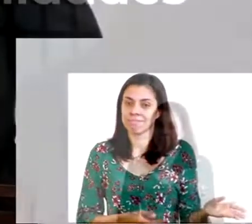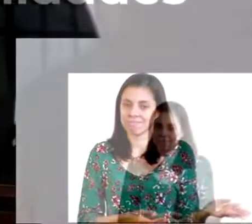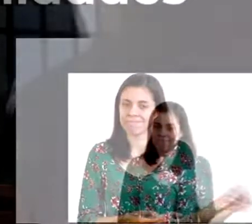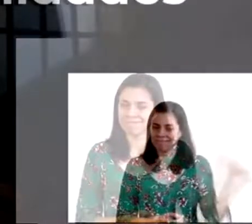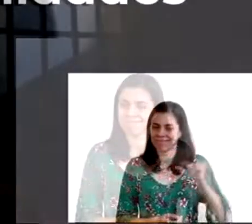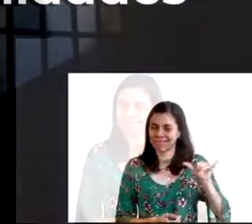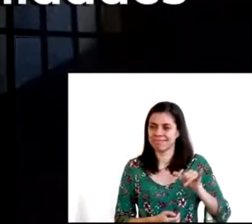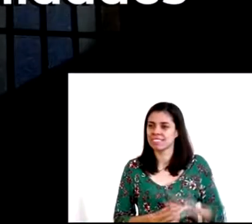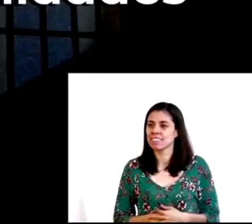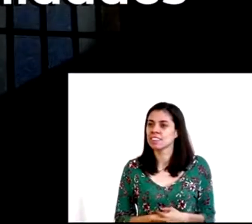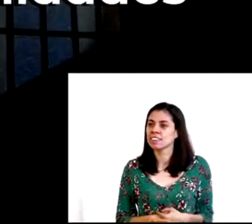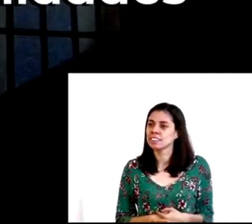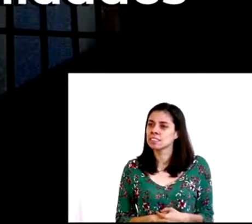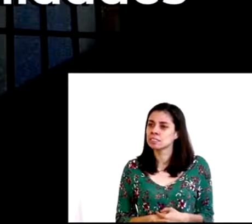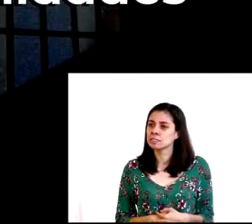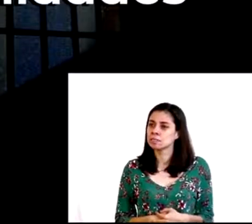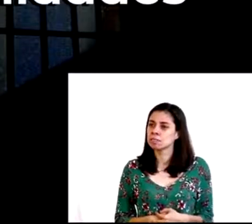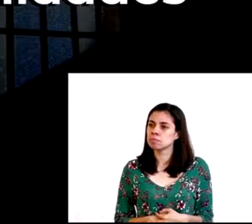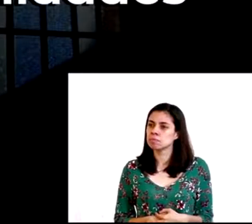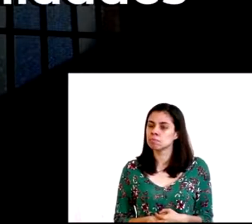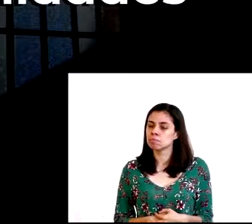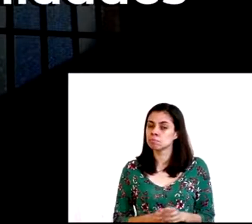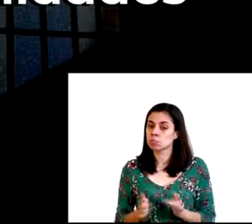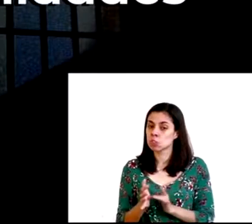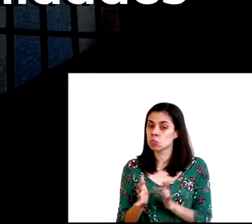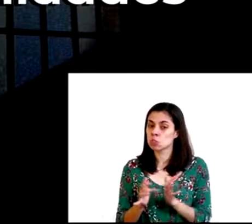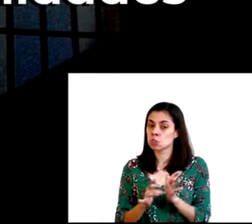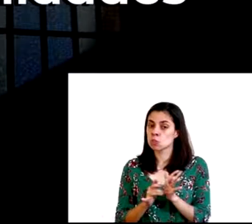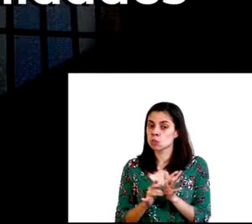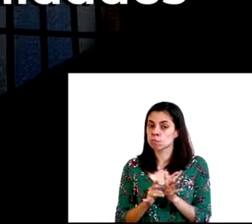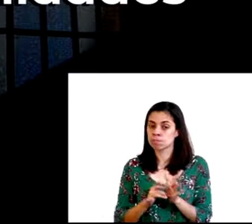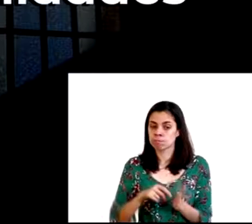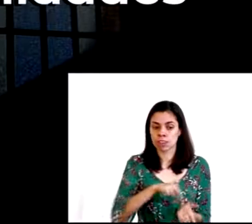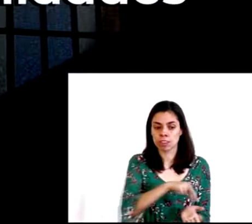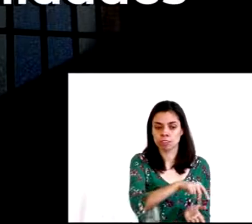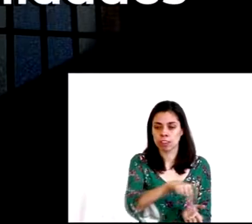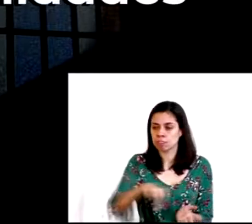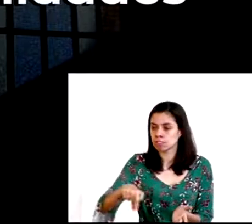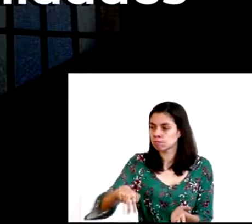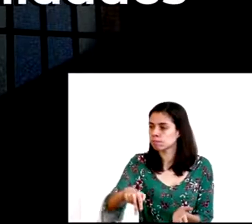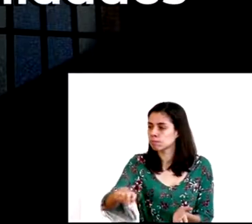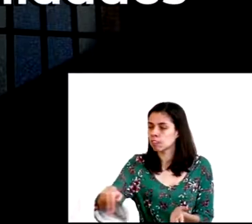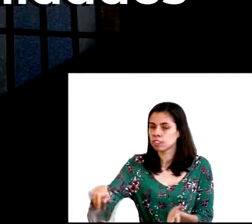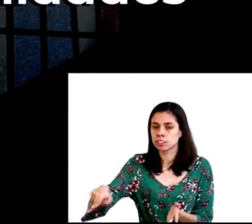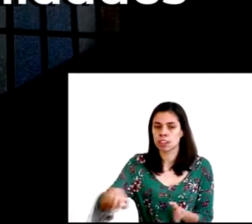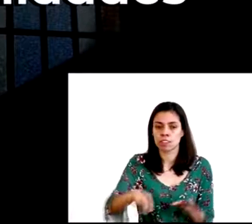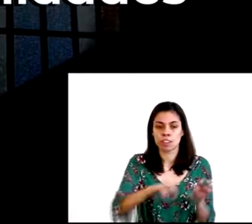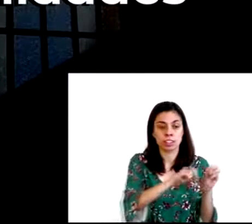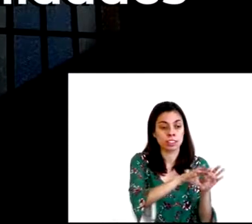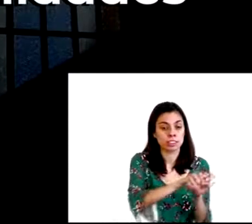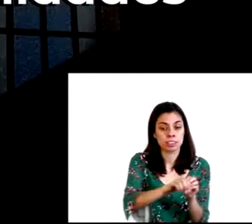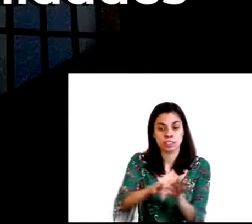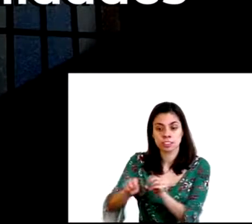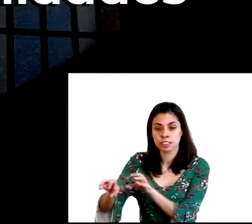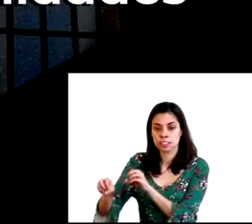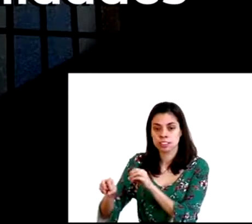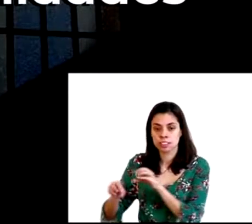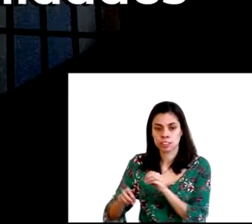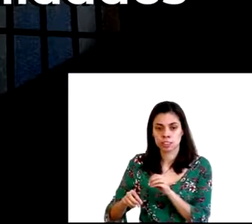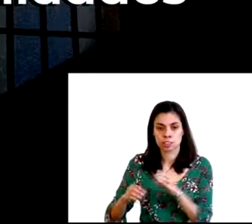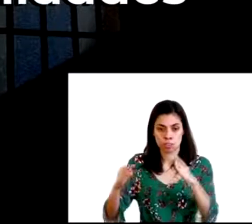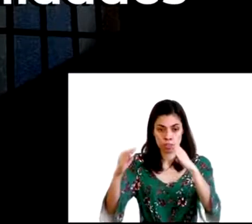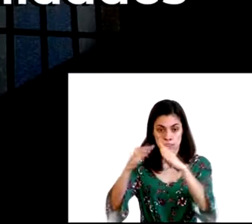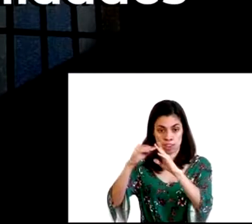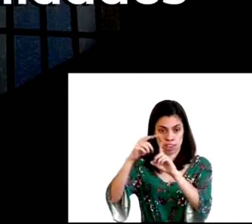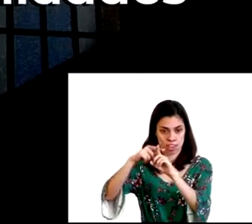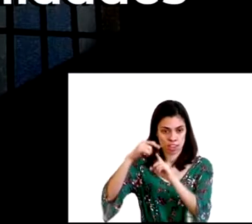Percorria Jesus toda a Galileia, ensinando nas sinagogas, pregando o evangelho do reino e